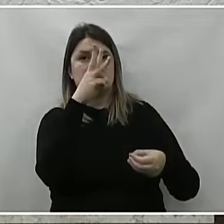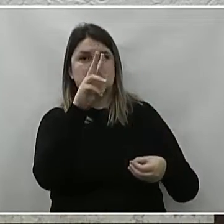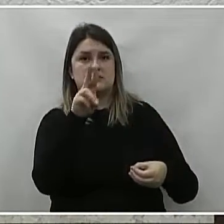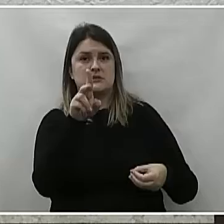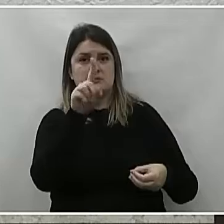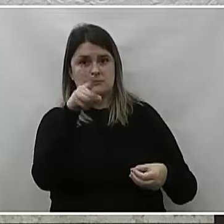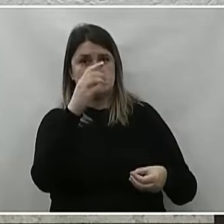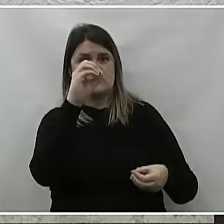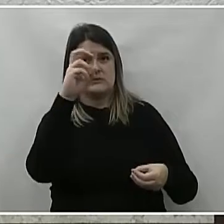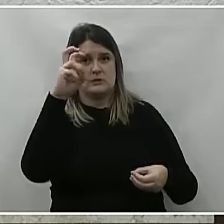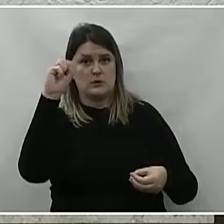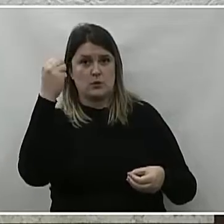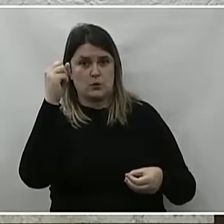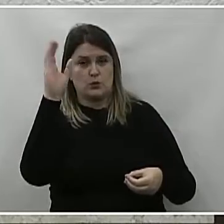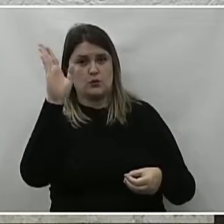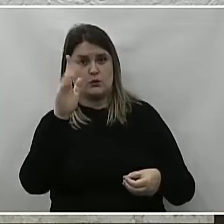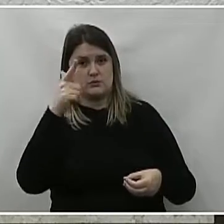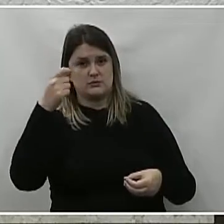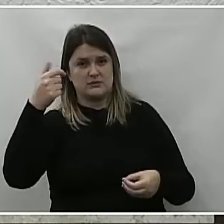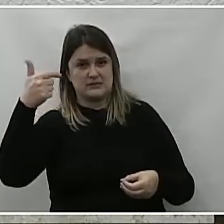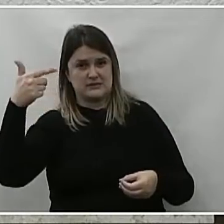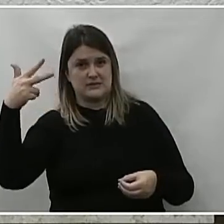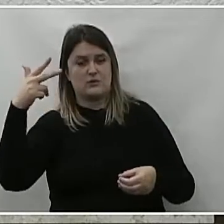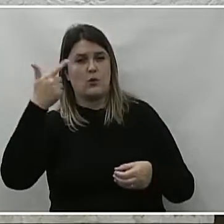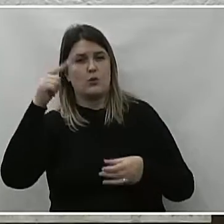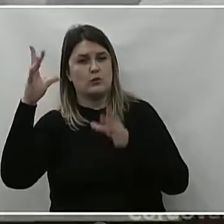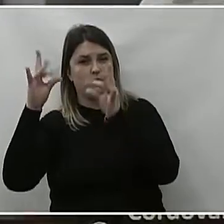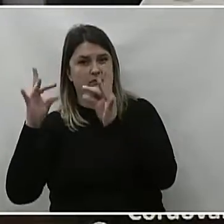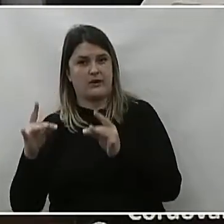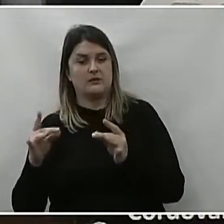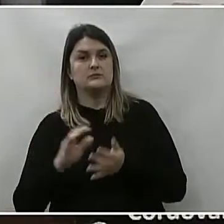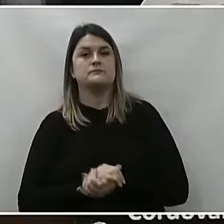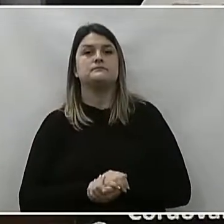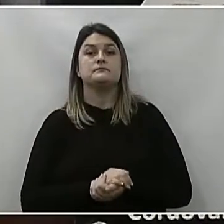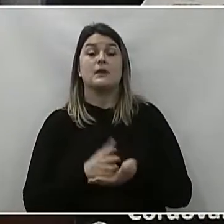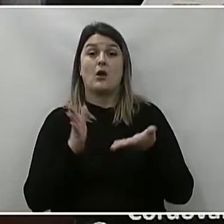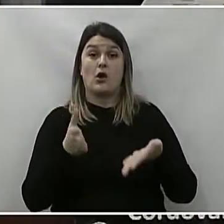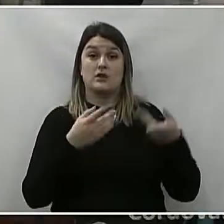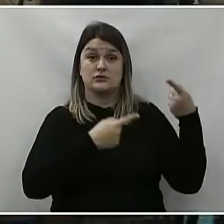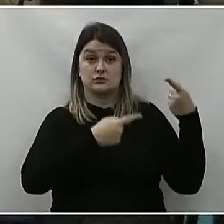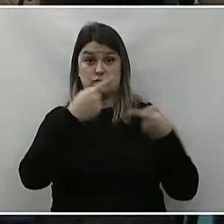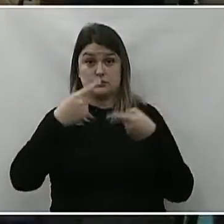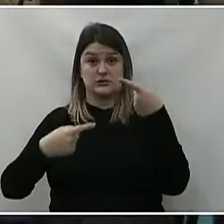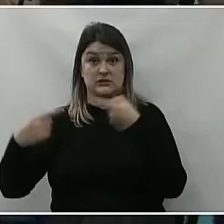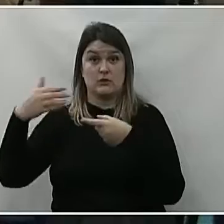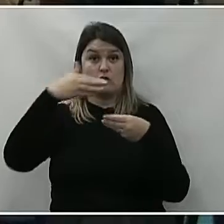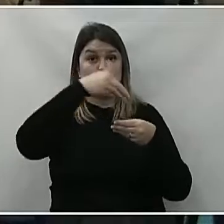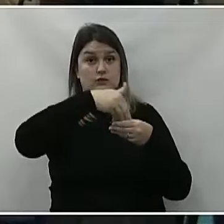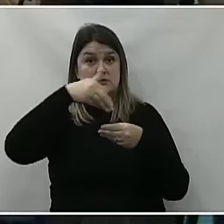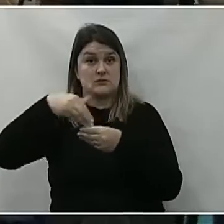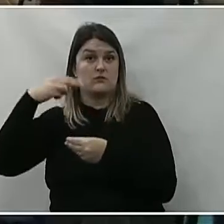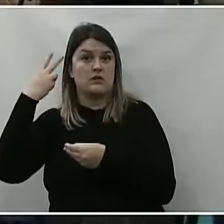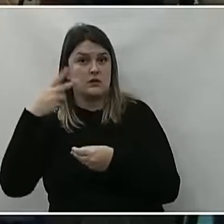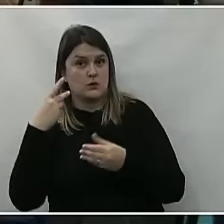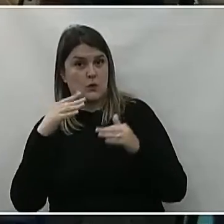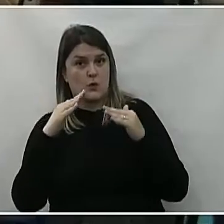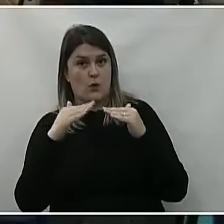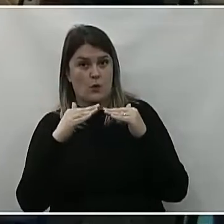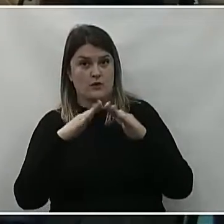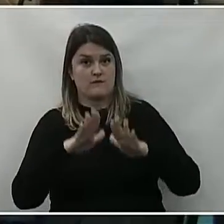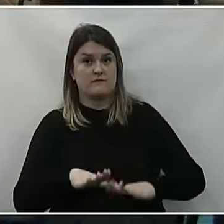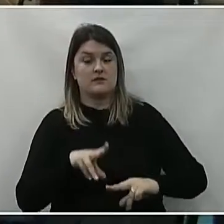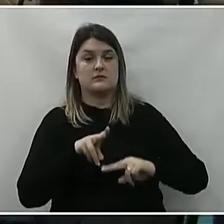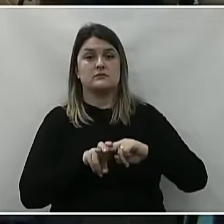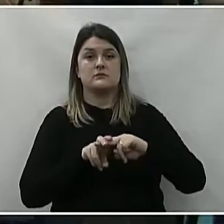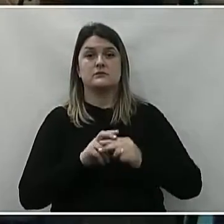de 2003, e contém outras providências. Em discussão, em votação, senhores vereadores que aprovam, permaneçam